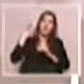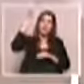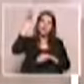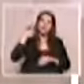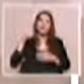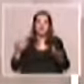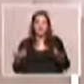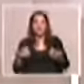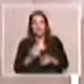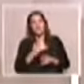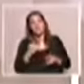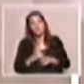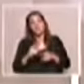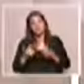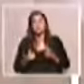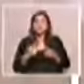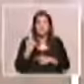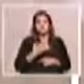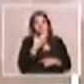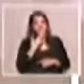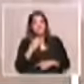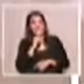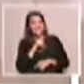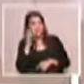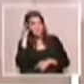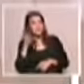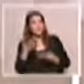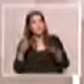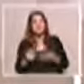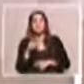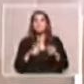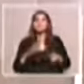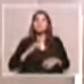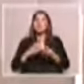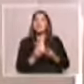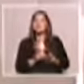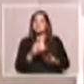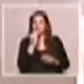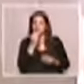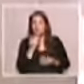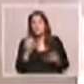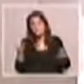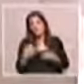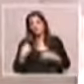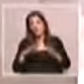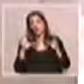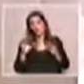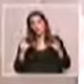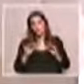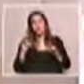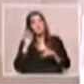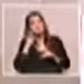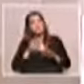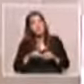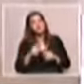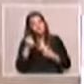inércia é muito má para umas coisas, mas é útil para outras, e portanto o consumo de queijo, não esquecer que de facto tem alguma gordura, a gordura é importante, mas em doses